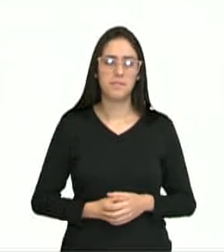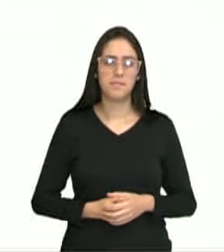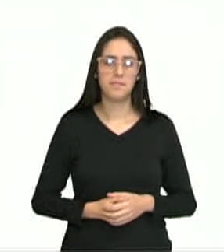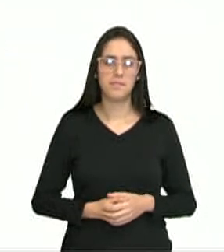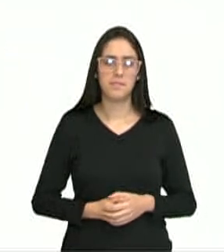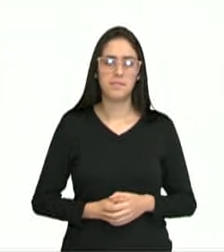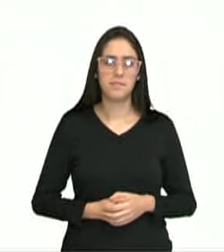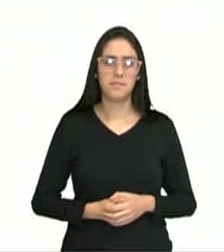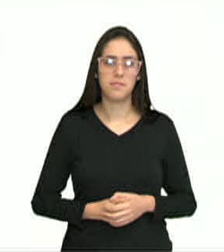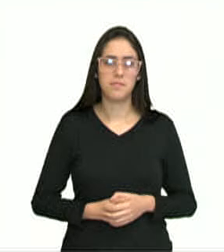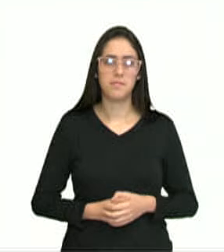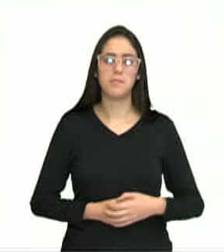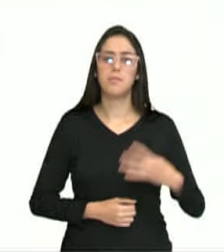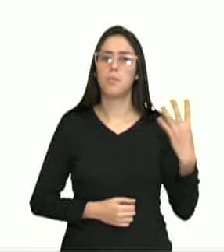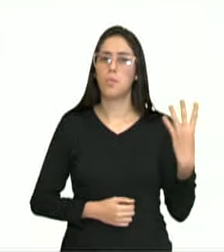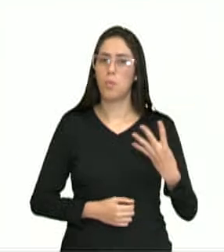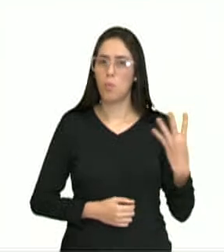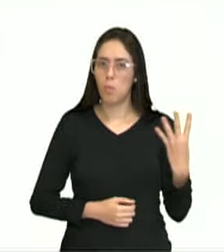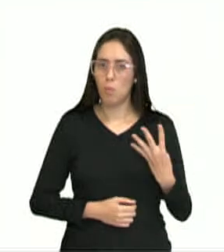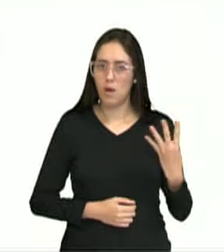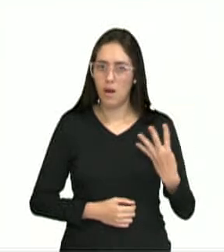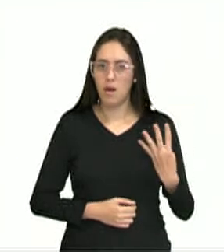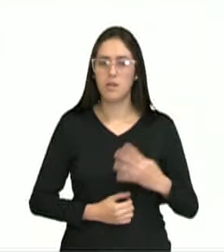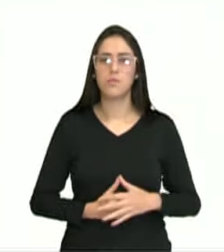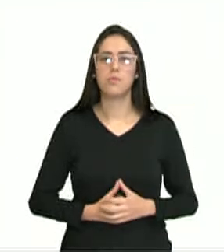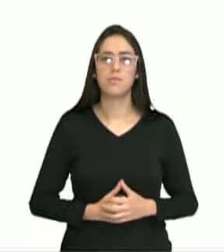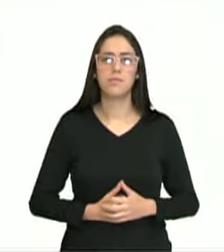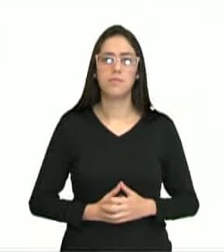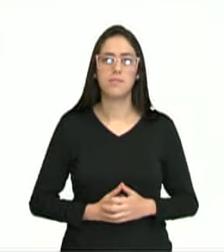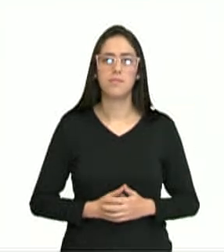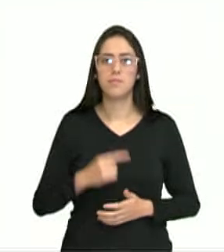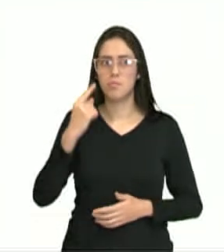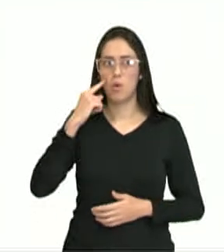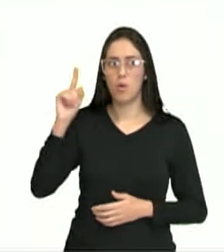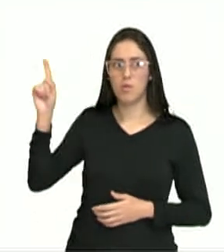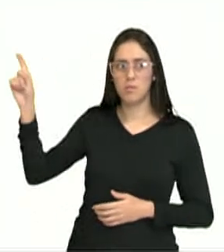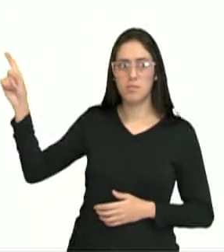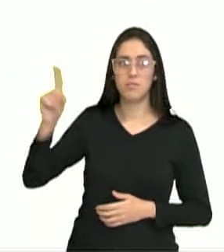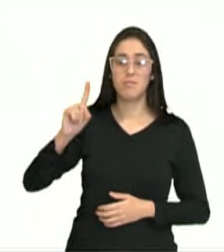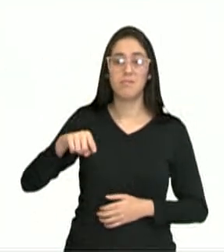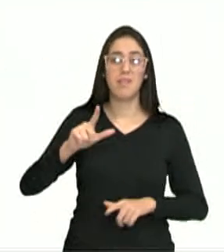ali, quarto, quarta, ó, se escreve com C,